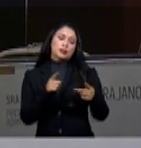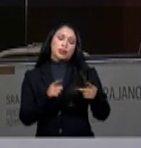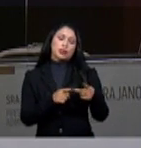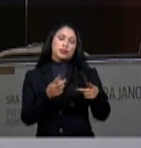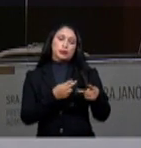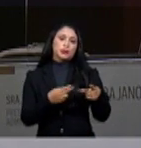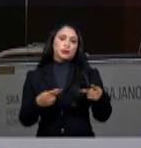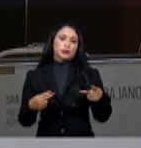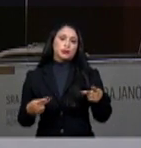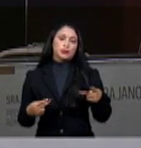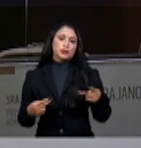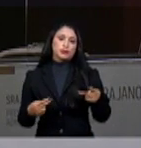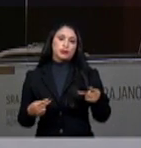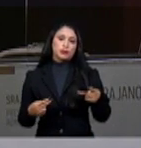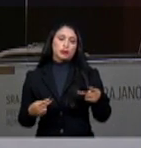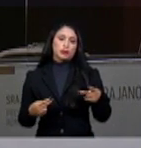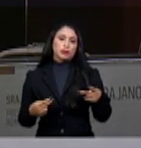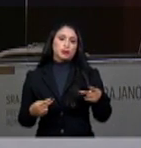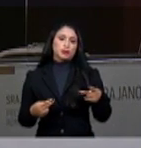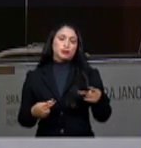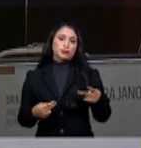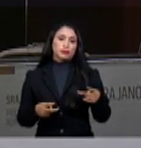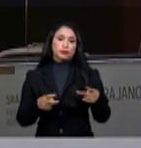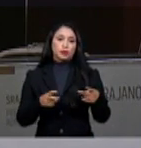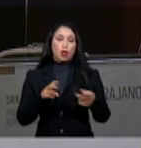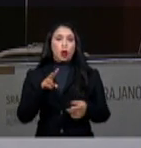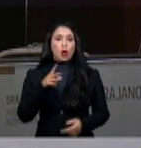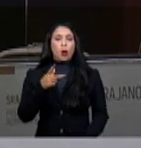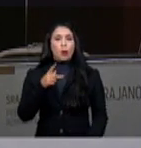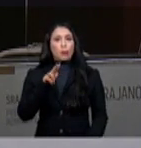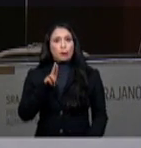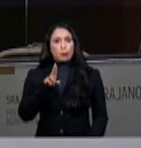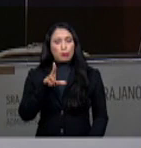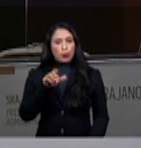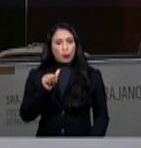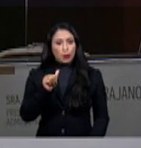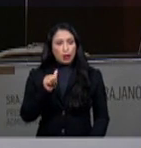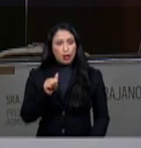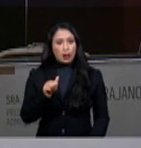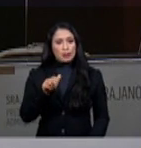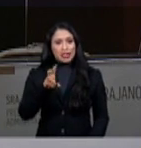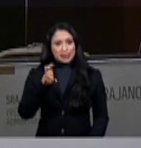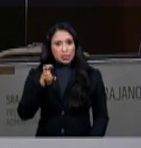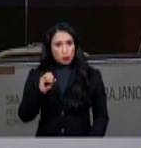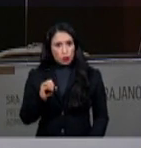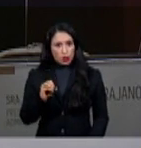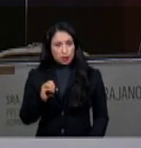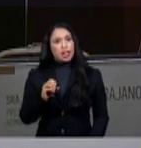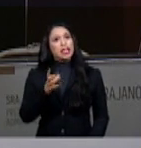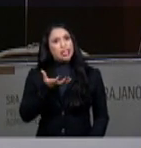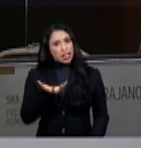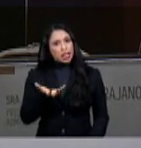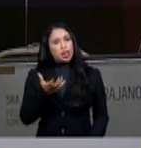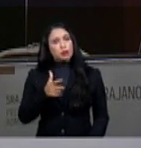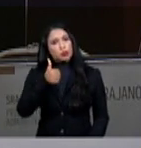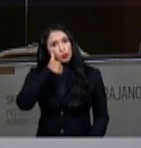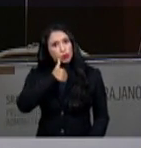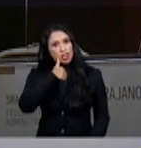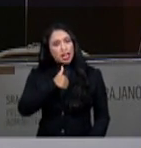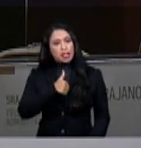coisas nós estamos trabalhando o pula para 50 a gente quer cinquenta por cento de mulheres em cadeiras políticas